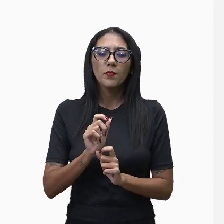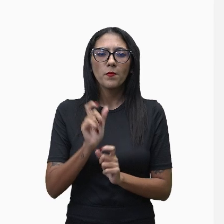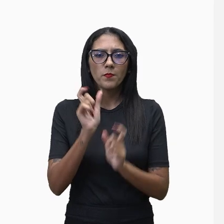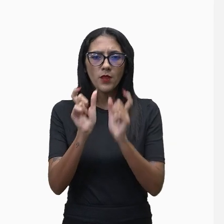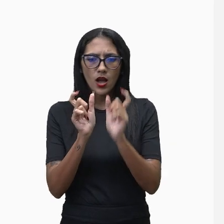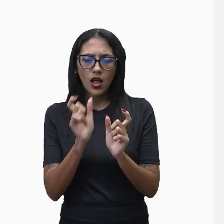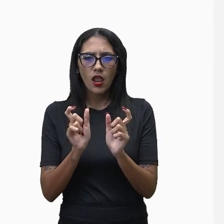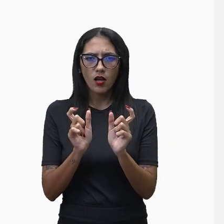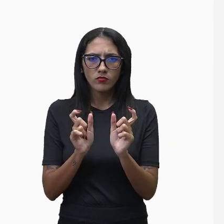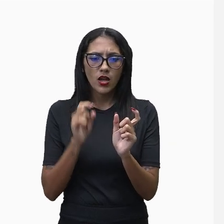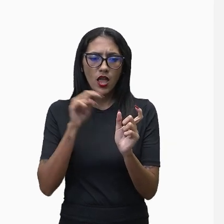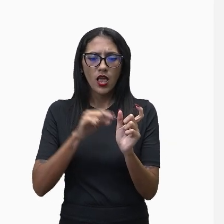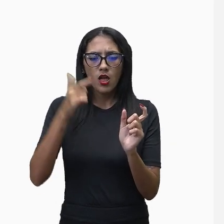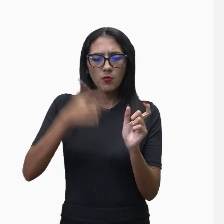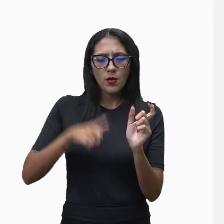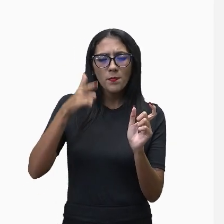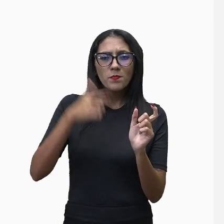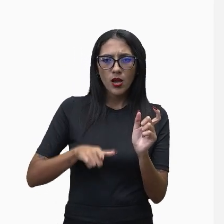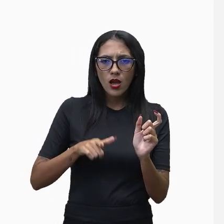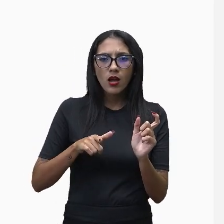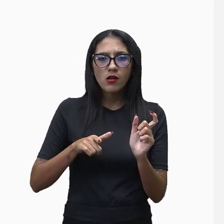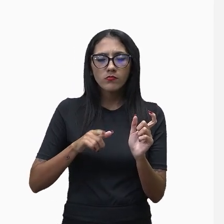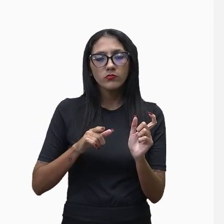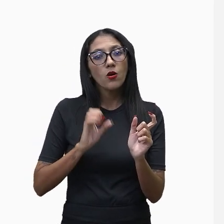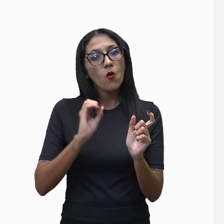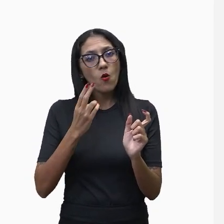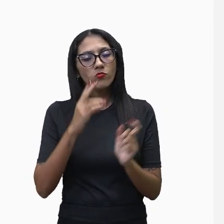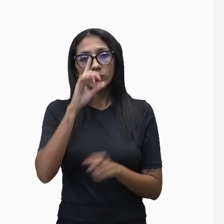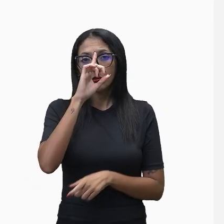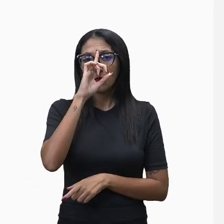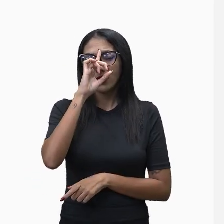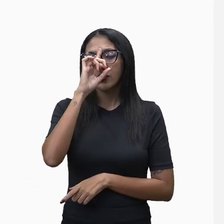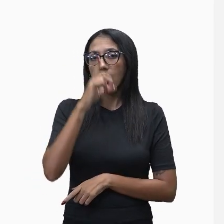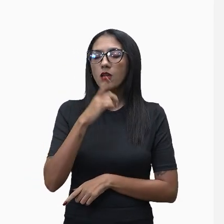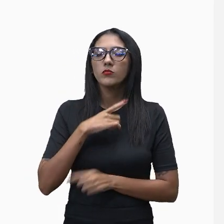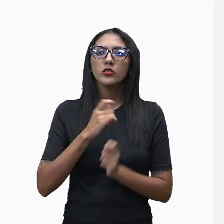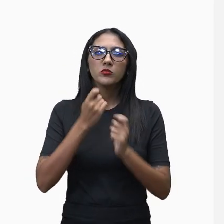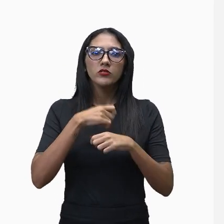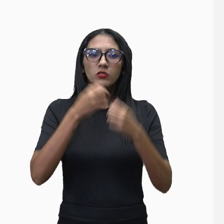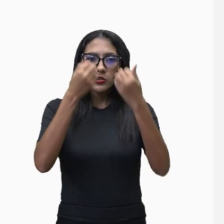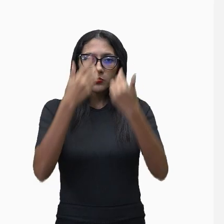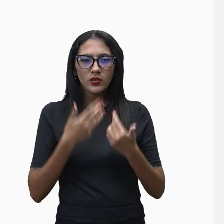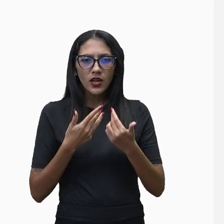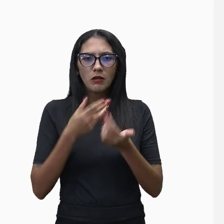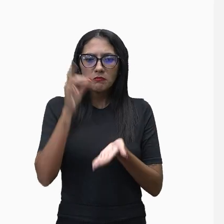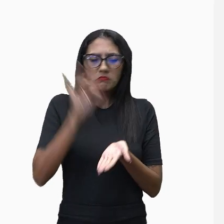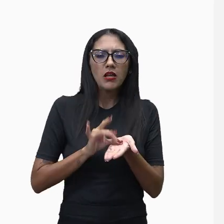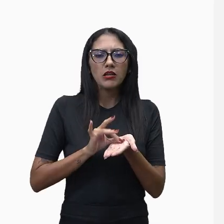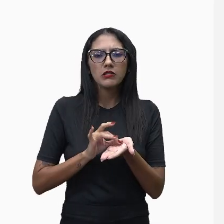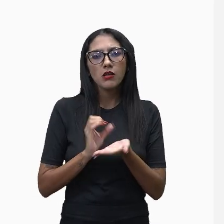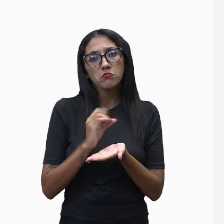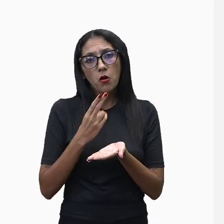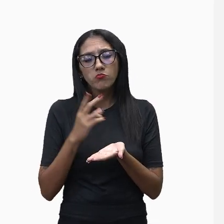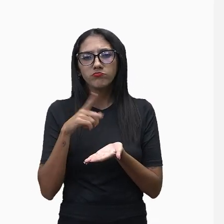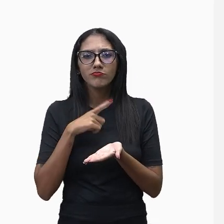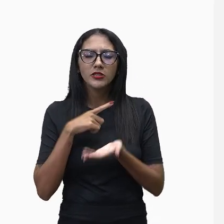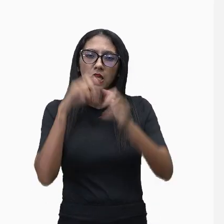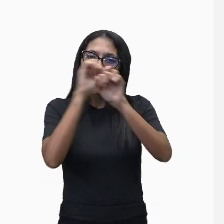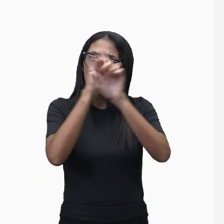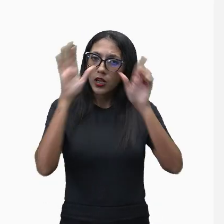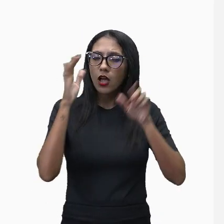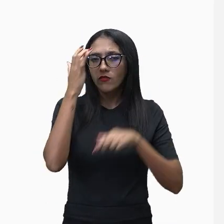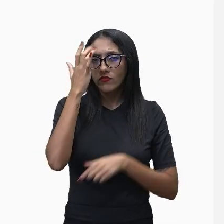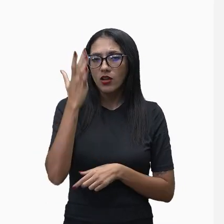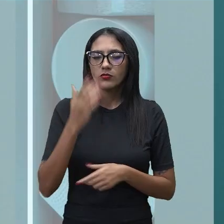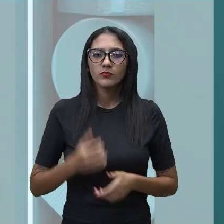um termo ou de uma ideia para dar maior ênfase ou clareza. Para que a gente possa compreender